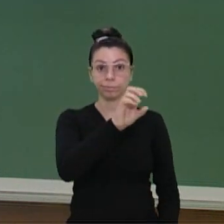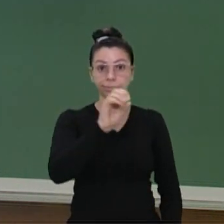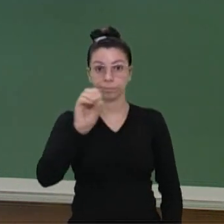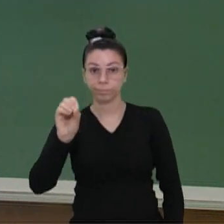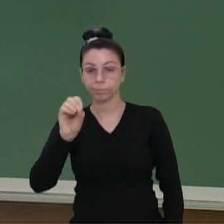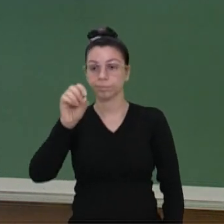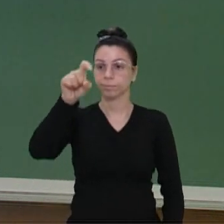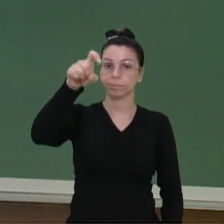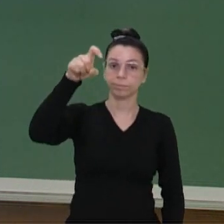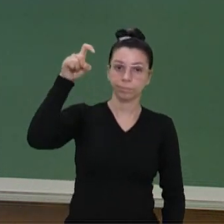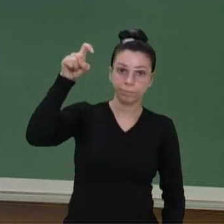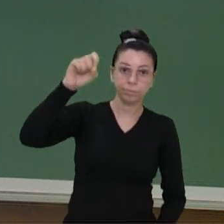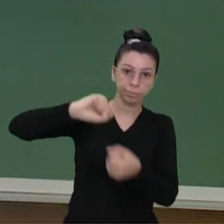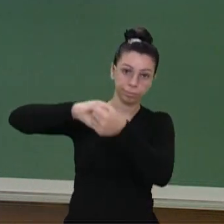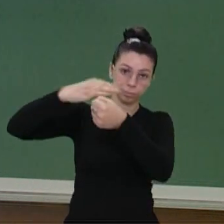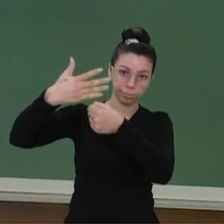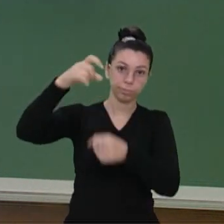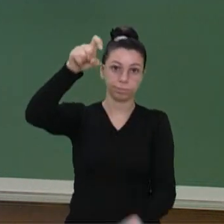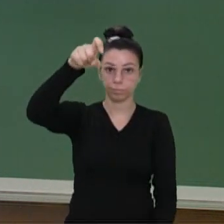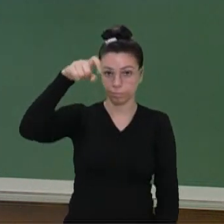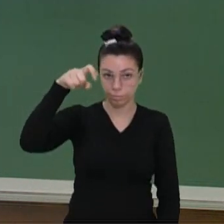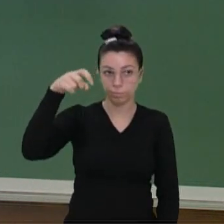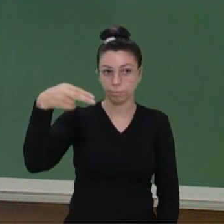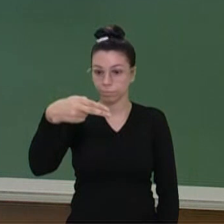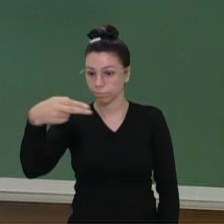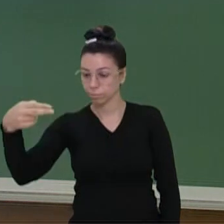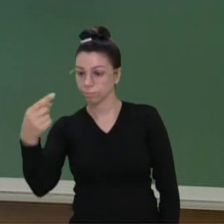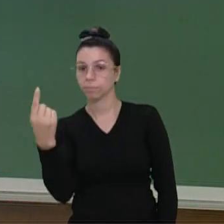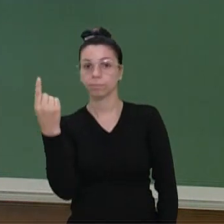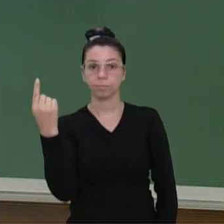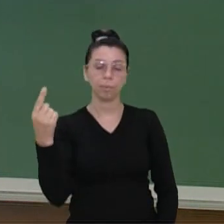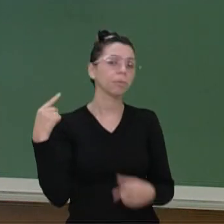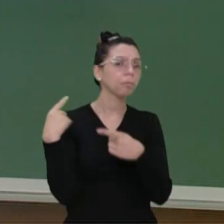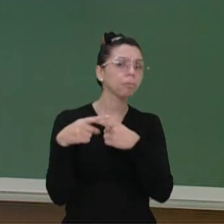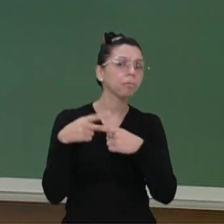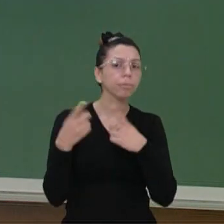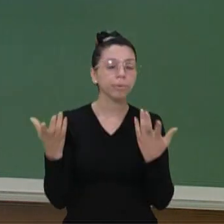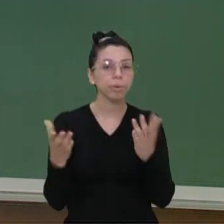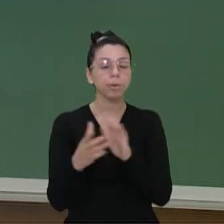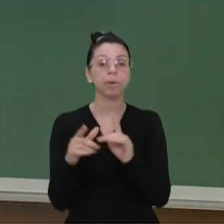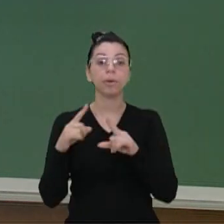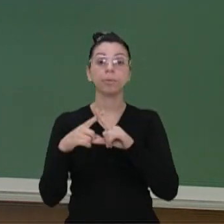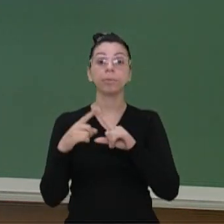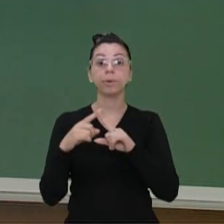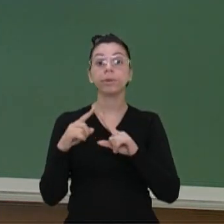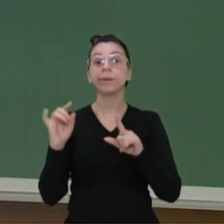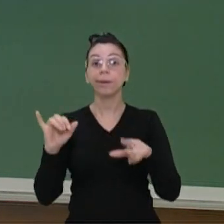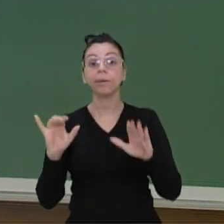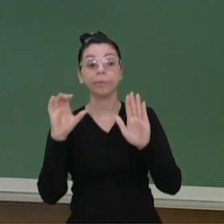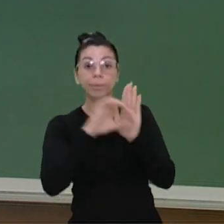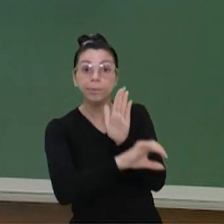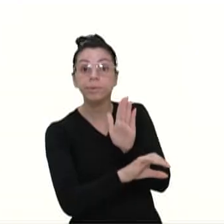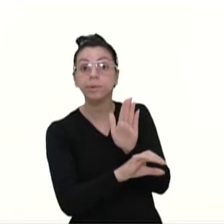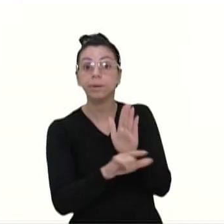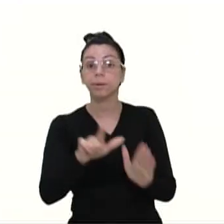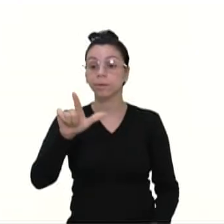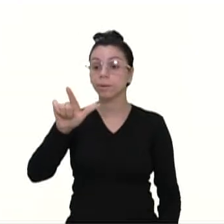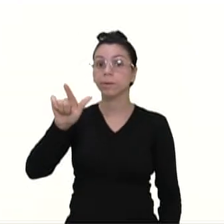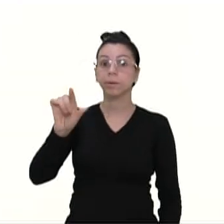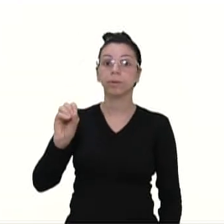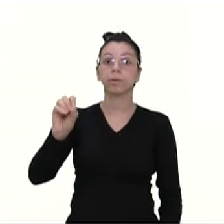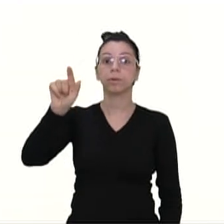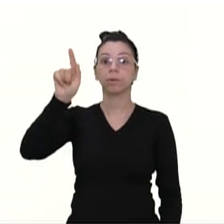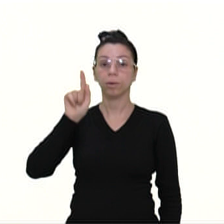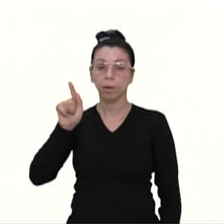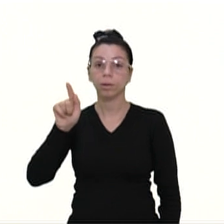o 500 elevado a x igual a 1. Por quê? Porque essa é a definição do logaritmo, né? Log de 1 na